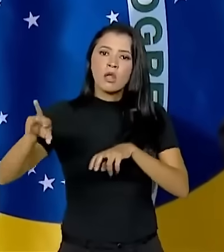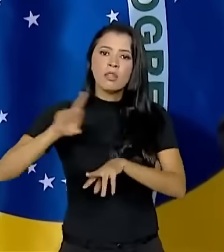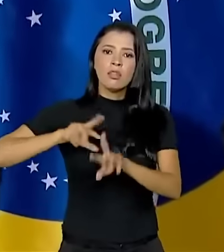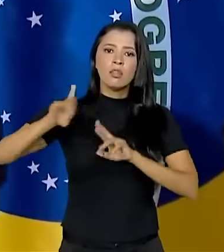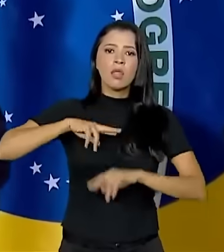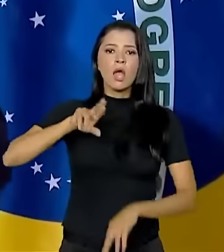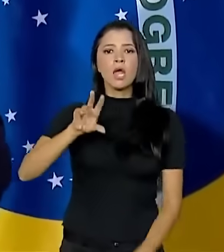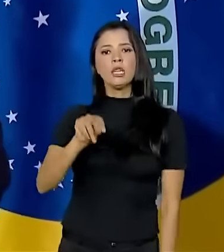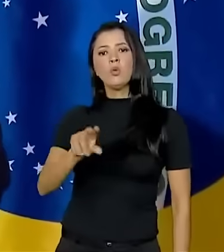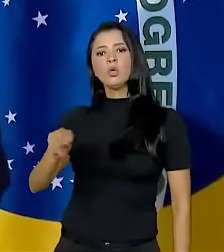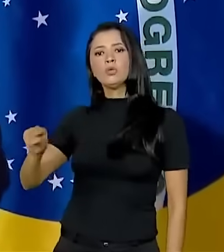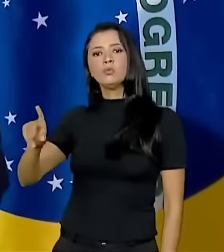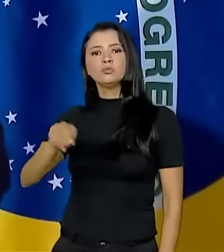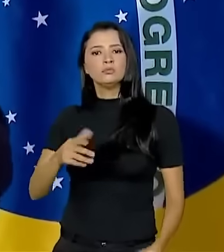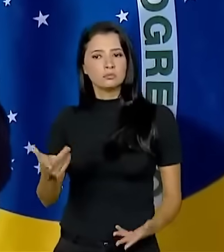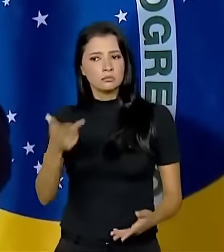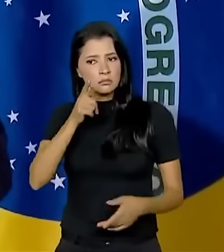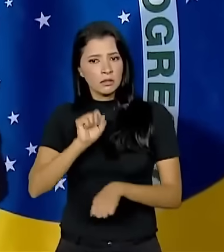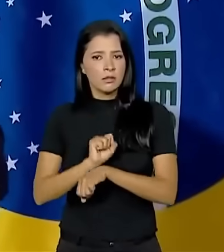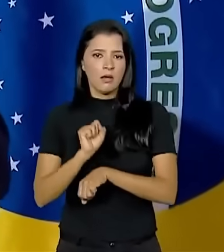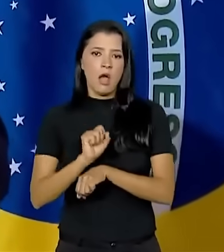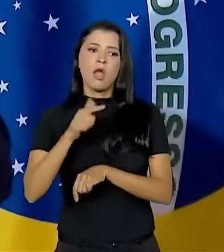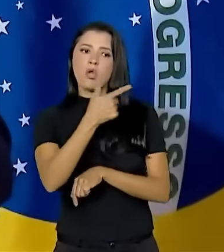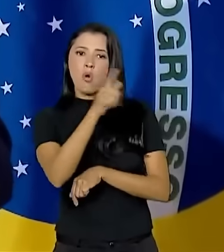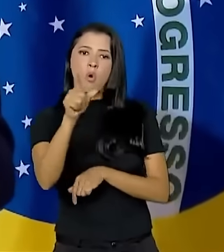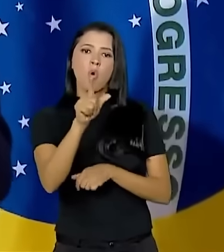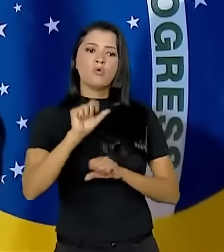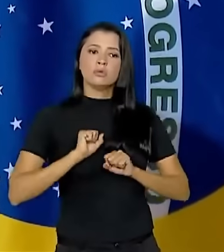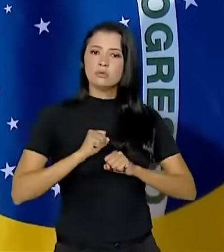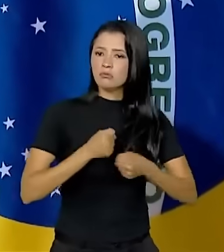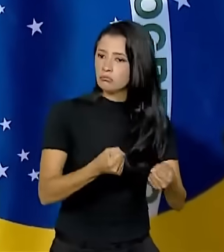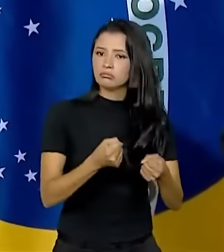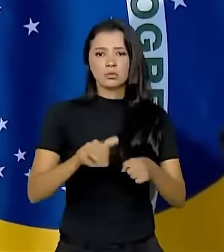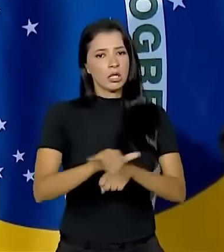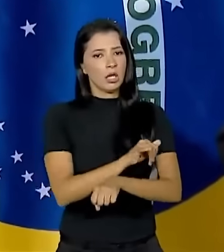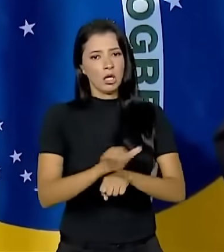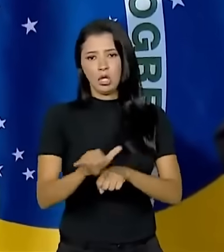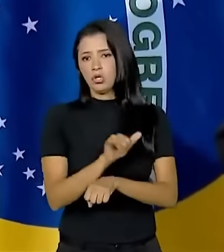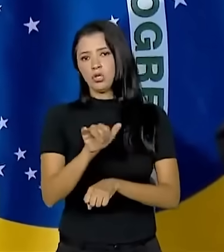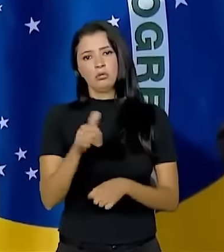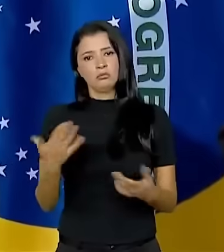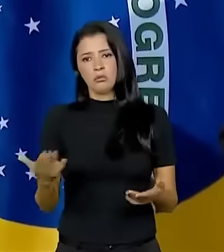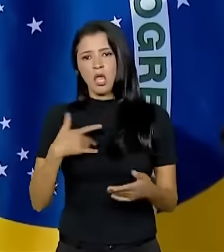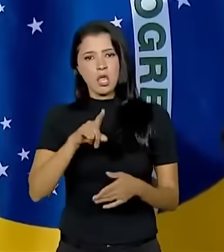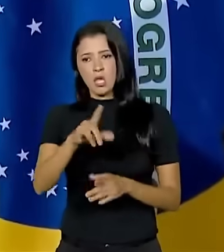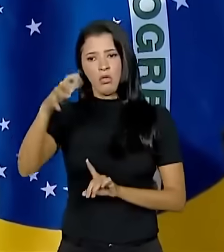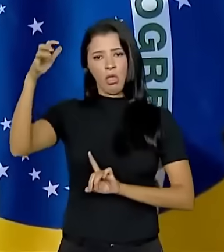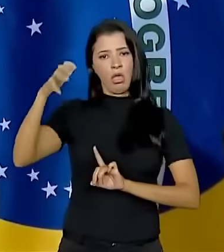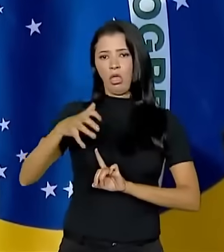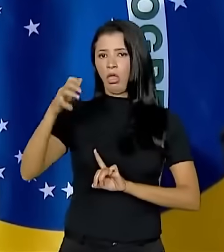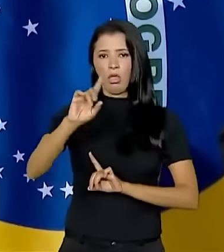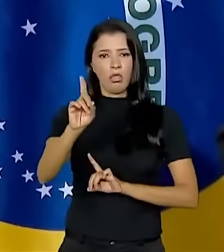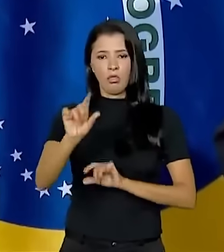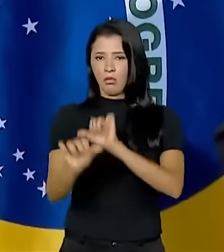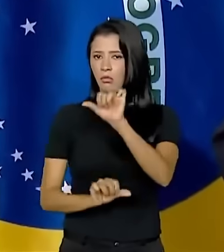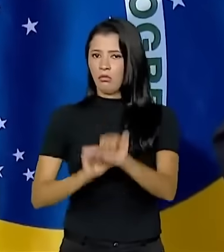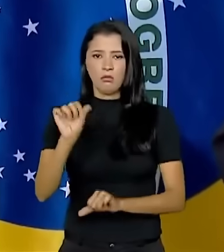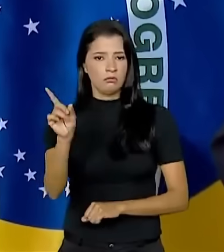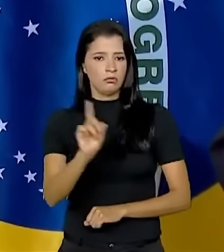todos. Aí nós vamos partir para outra. De qualquer forma, isso não mexe uma